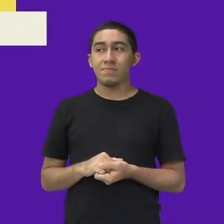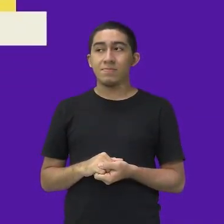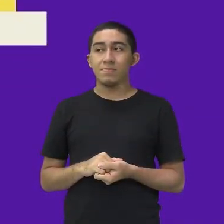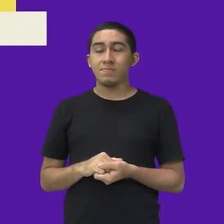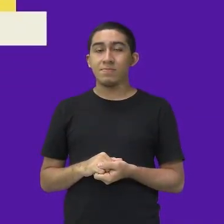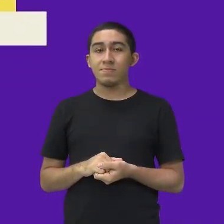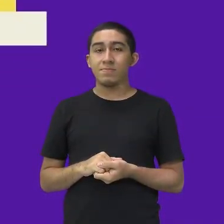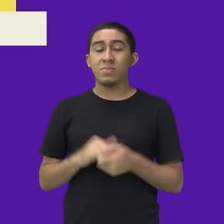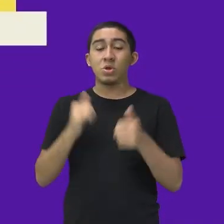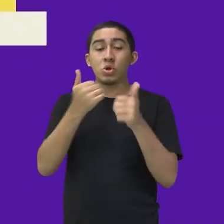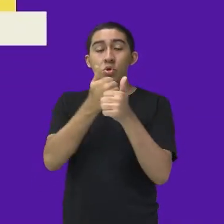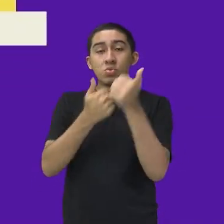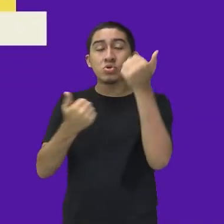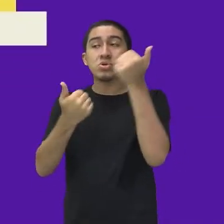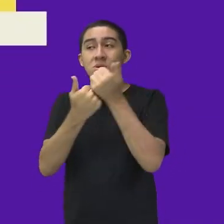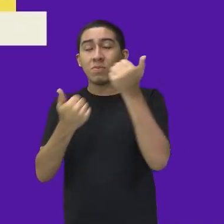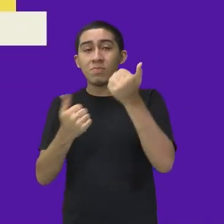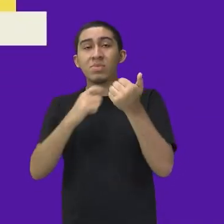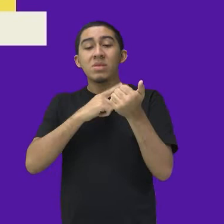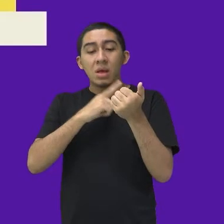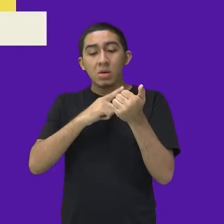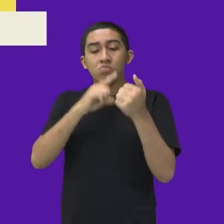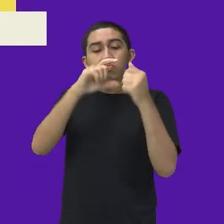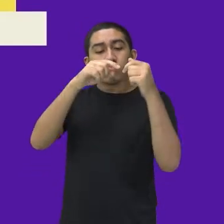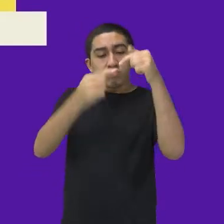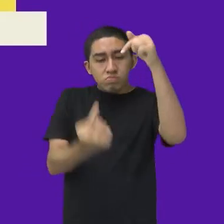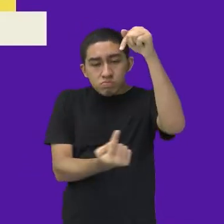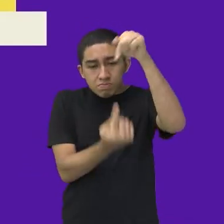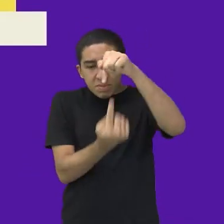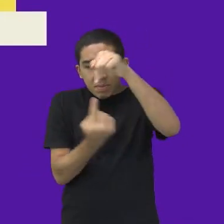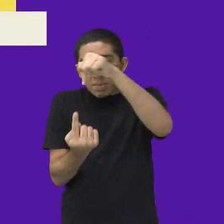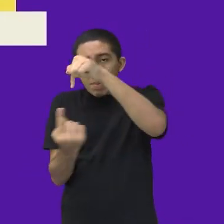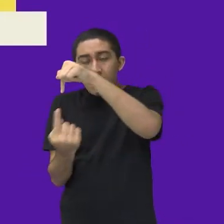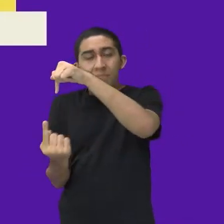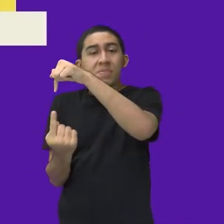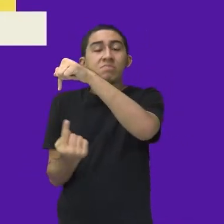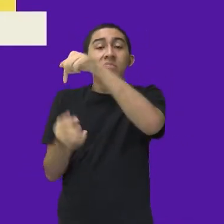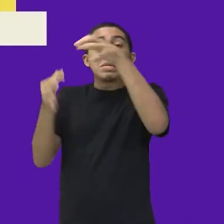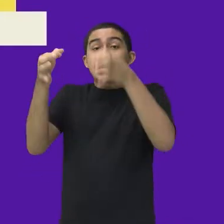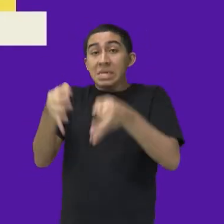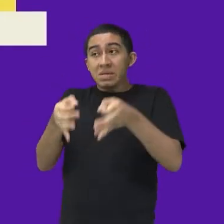Substituição. Você tem uma sequência original e olha só,